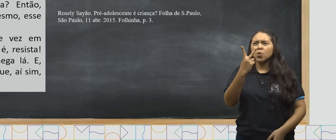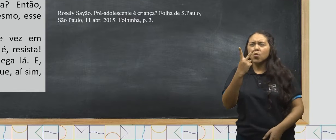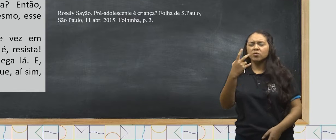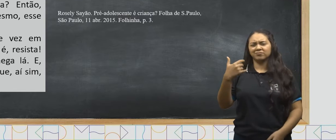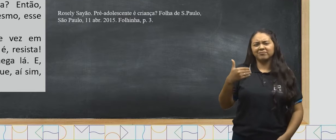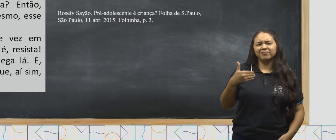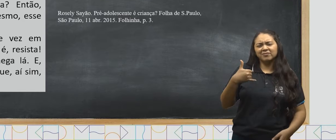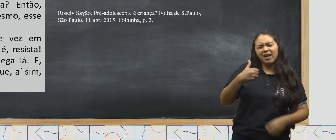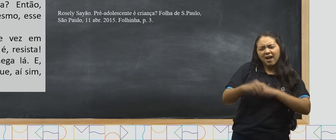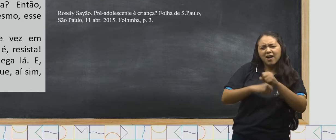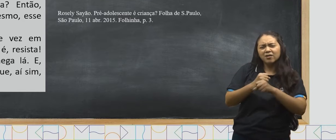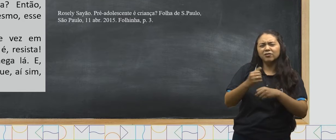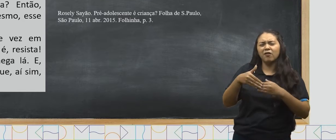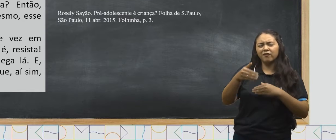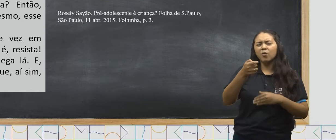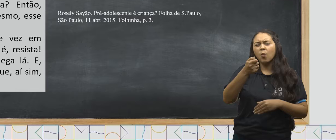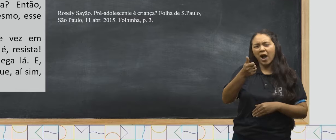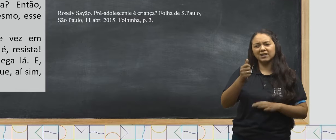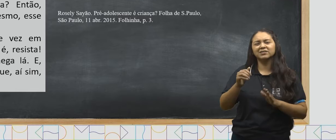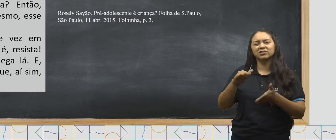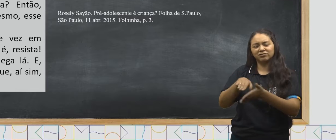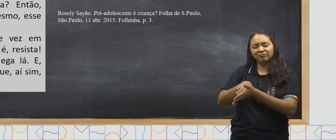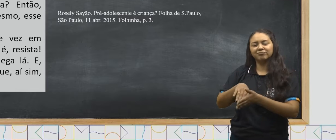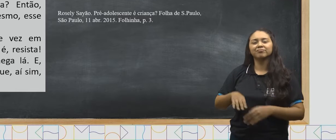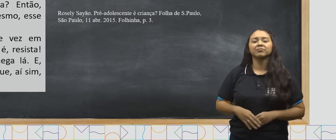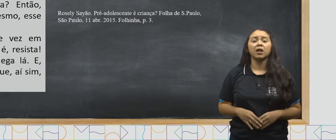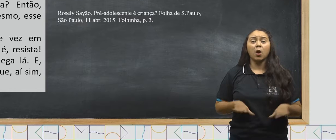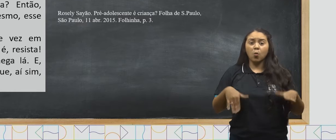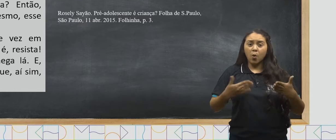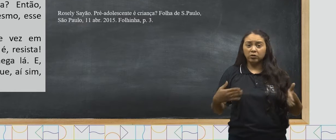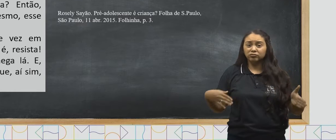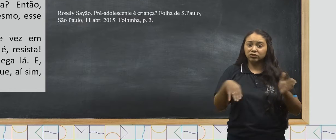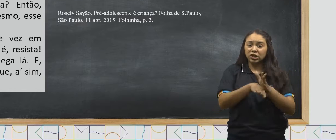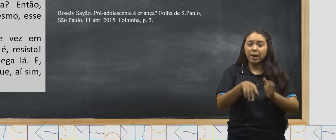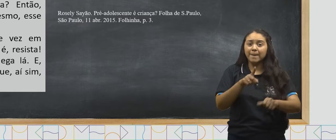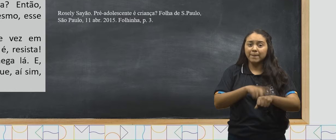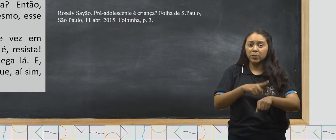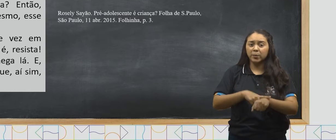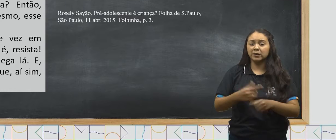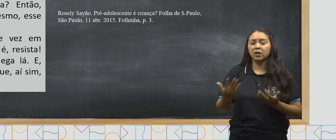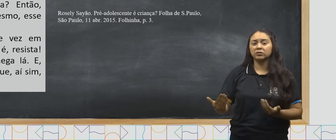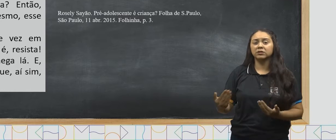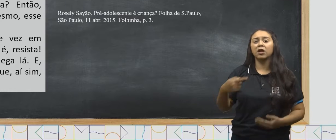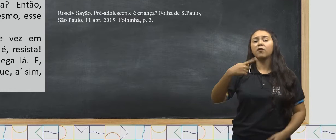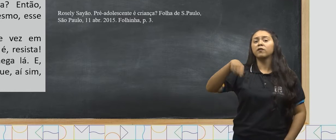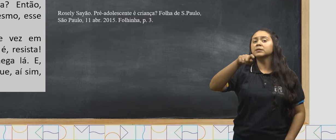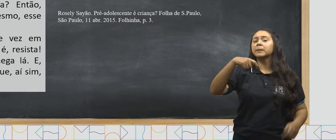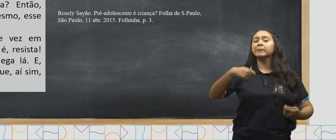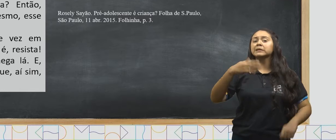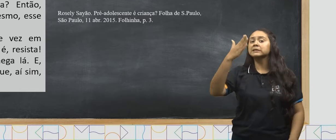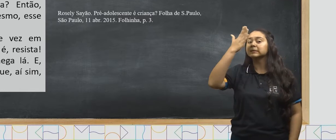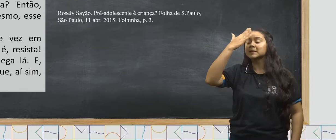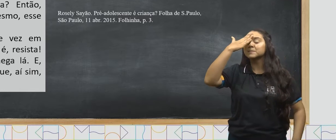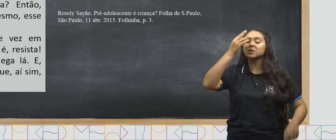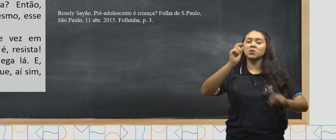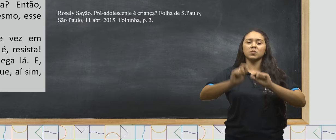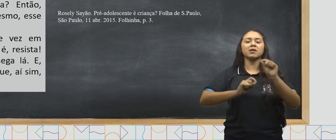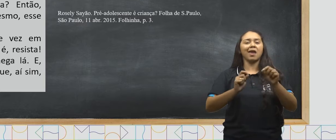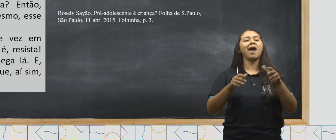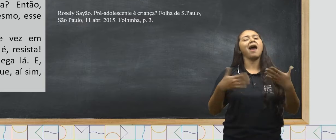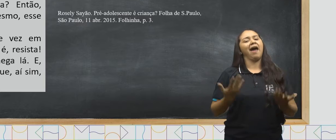anos e você chegará lá. E quando chegar, vai precisar saber que aí